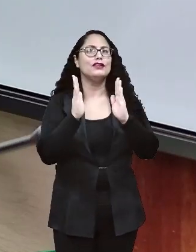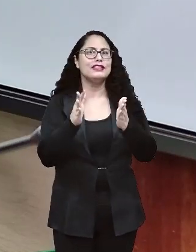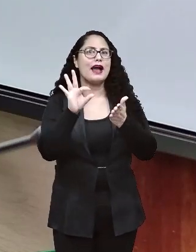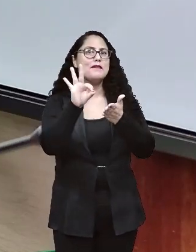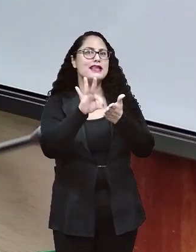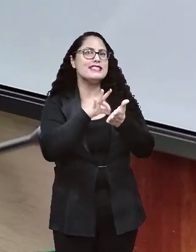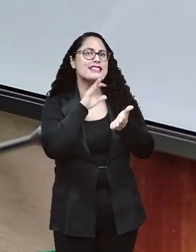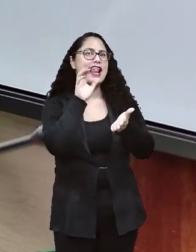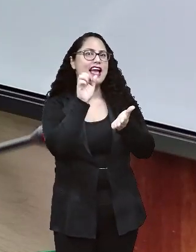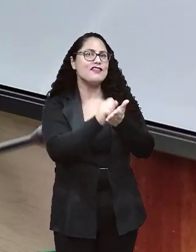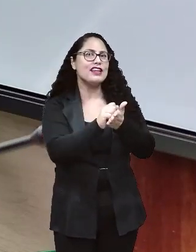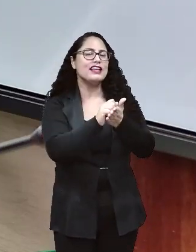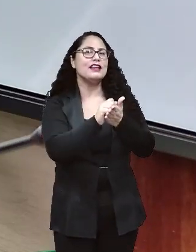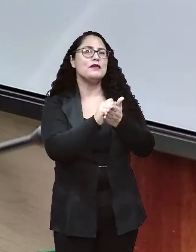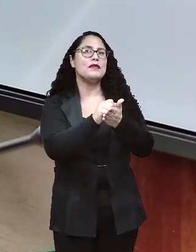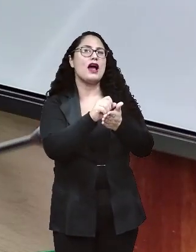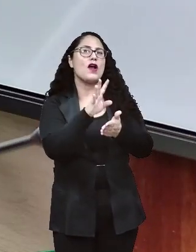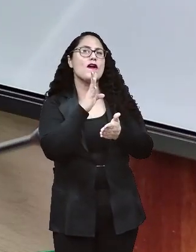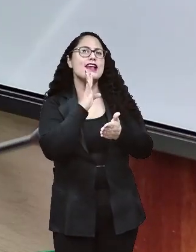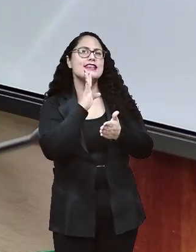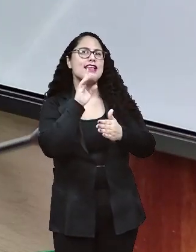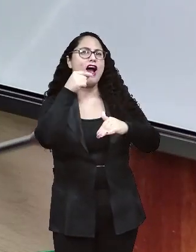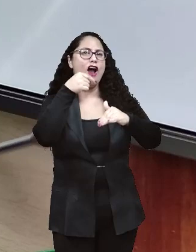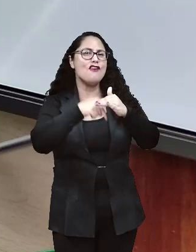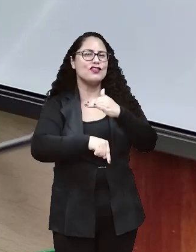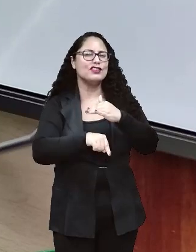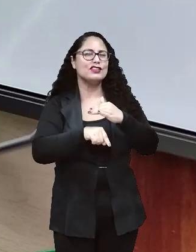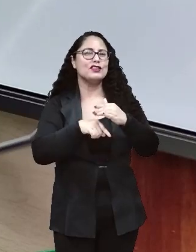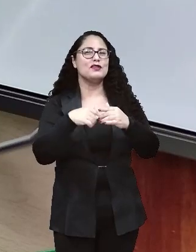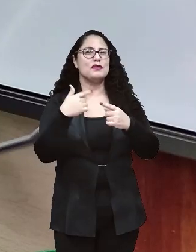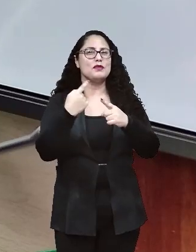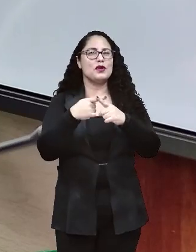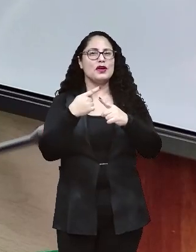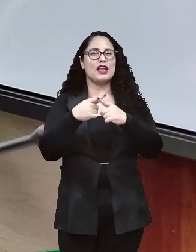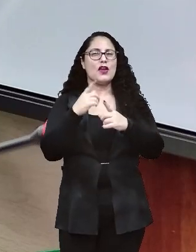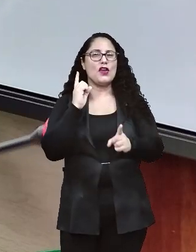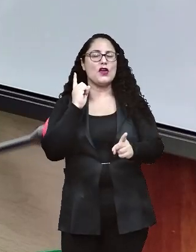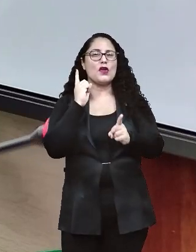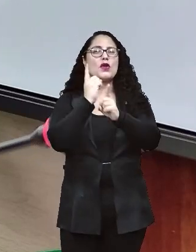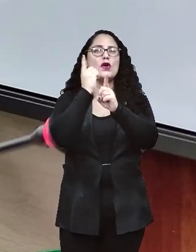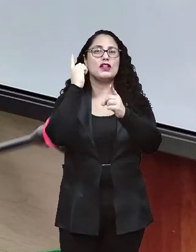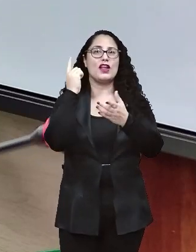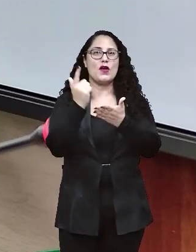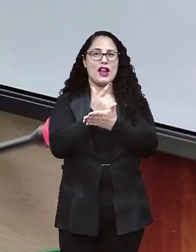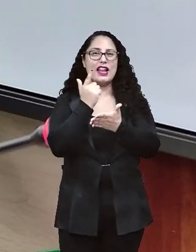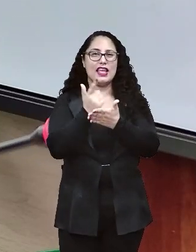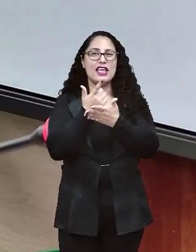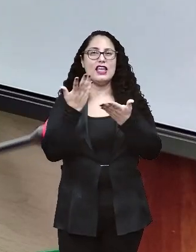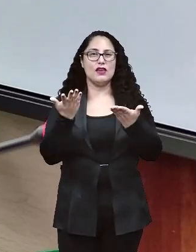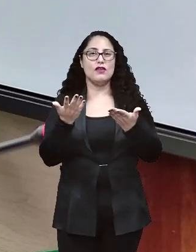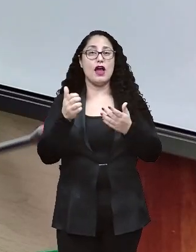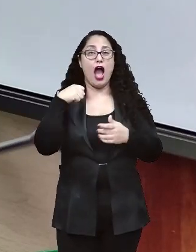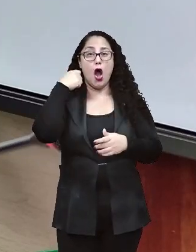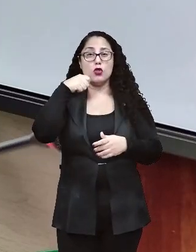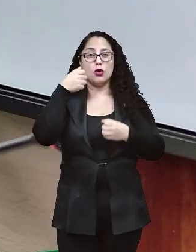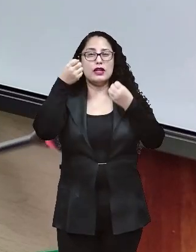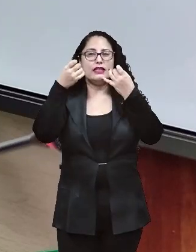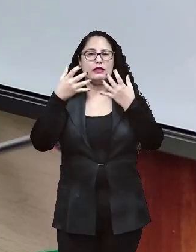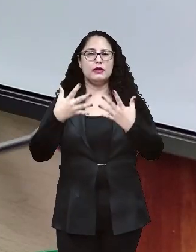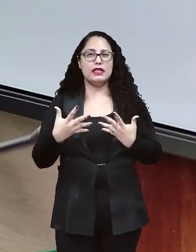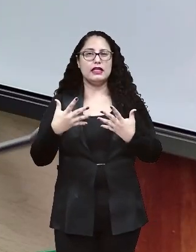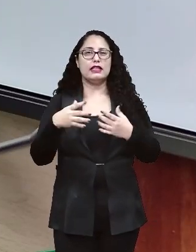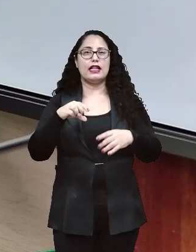me inscrevi, né? Assim, até para conhecer mais, né? Porque quando eu encontrei, o livro também, a autora também fala